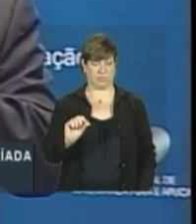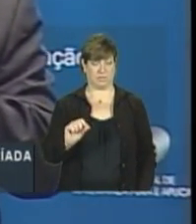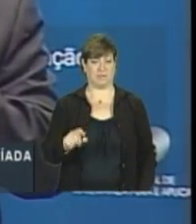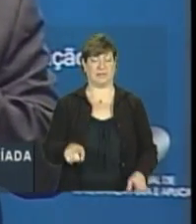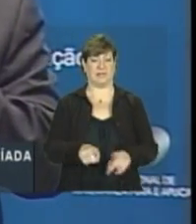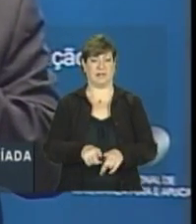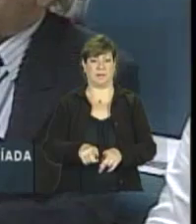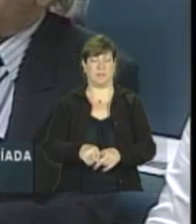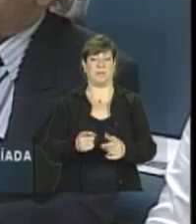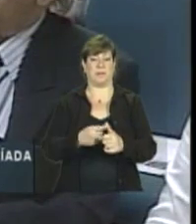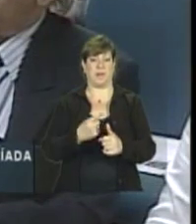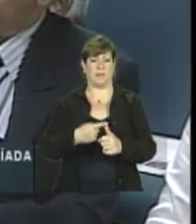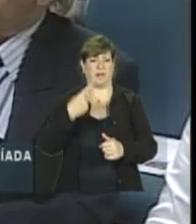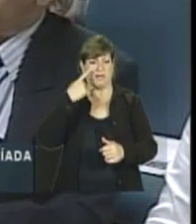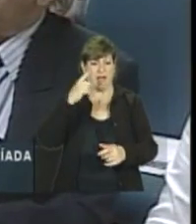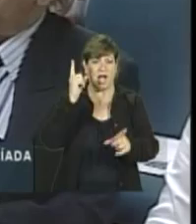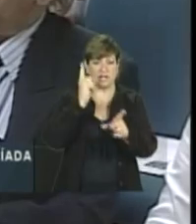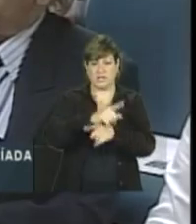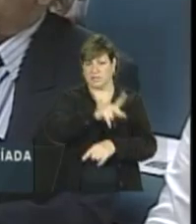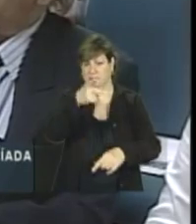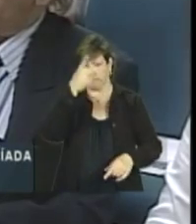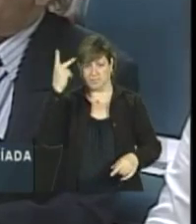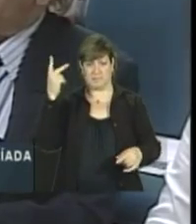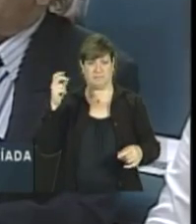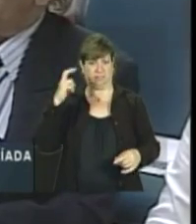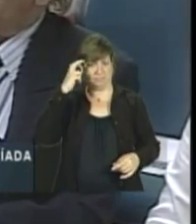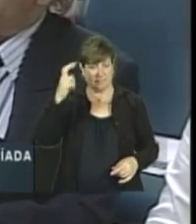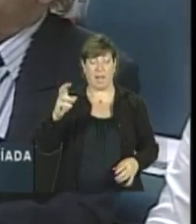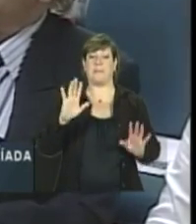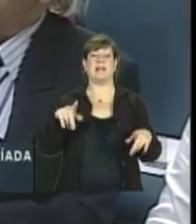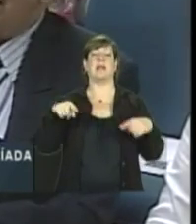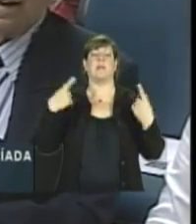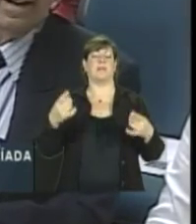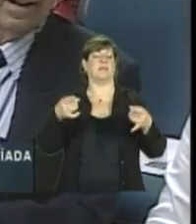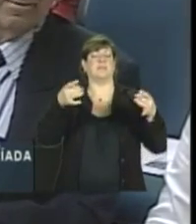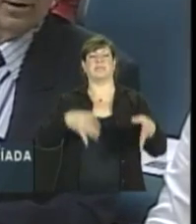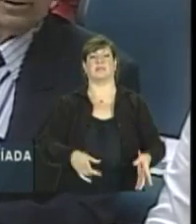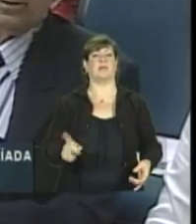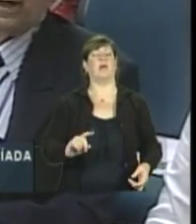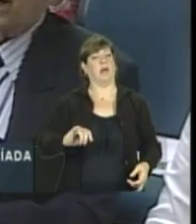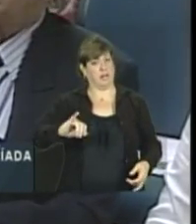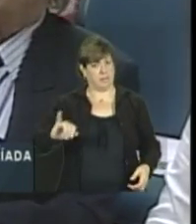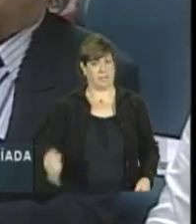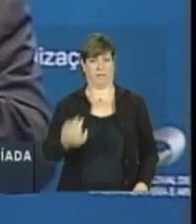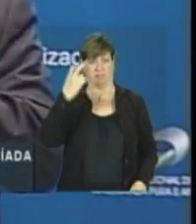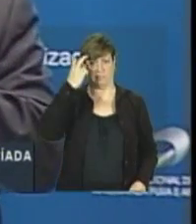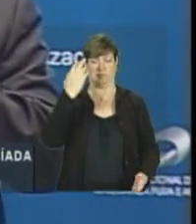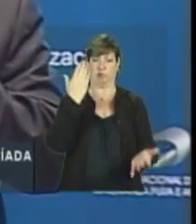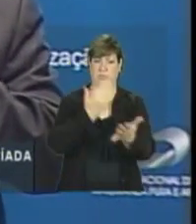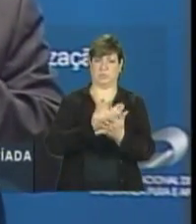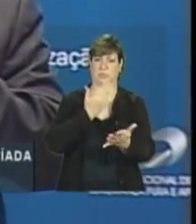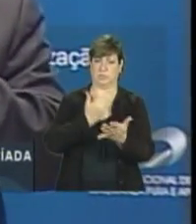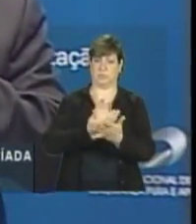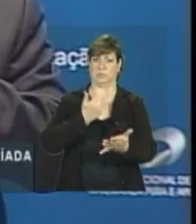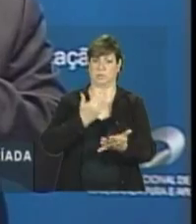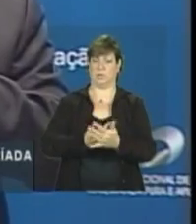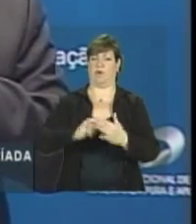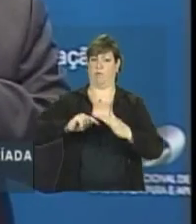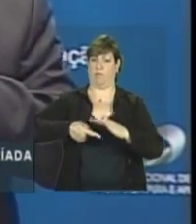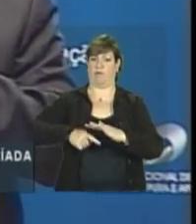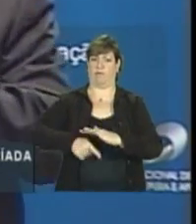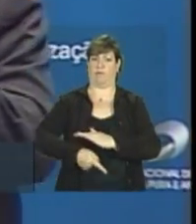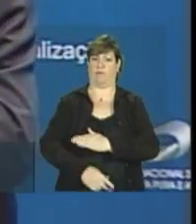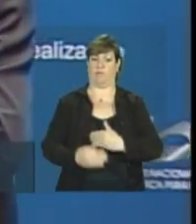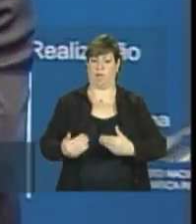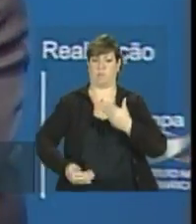momento identifica-se os talentos, mas depois não se abandonam os talentos. Está estruturado na Olimpíada um mecanismo